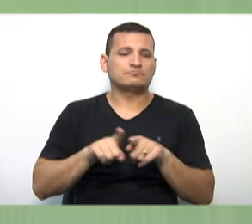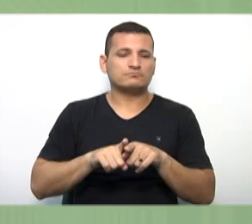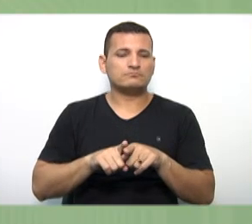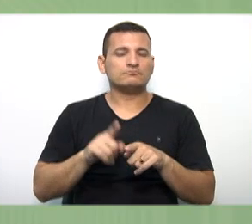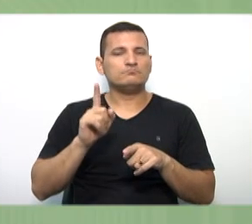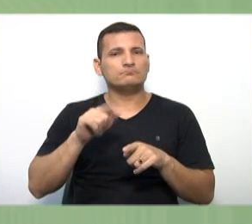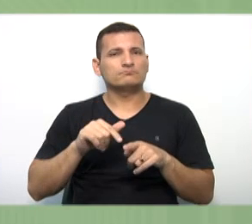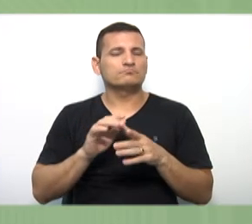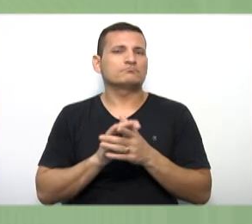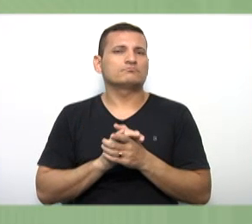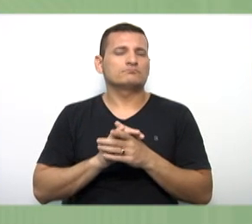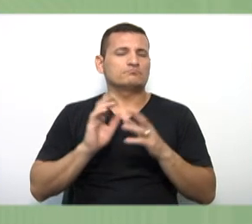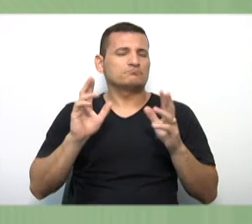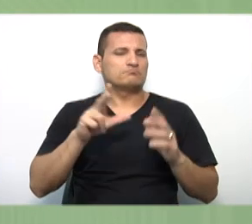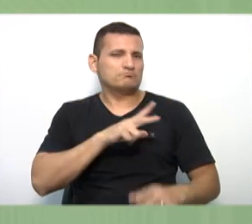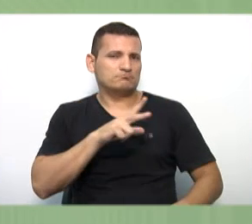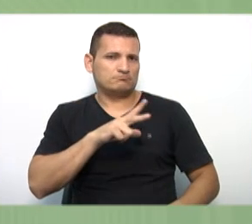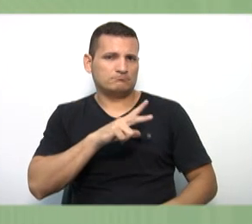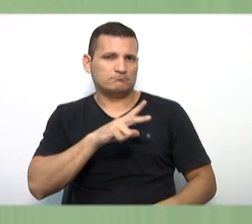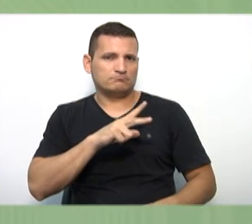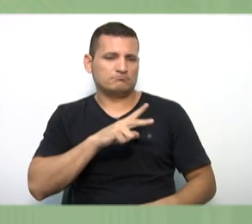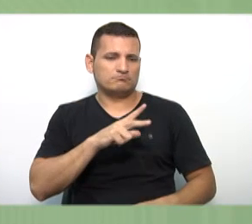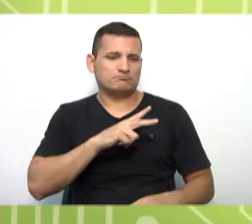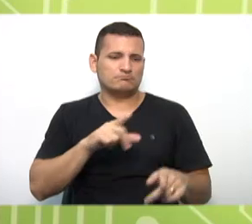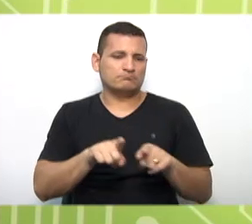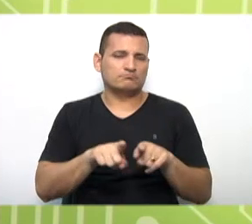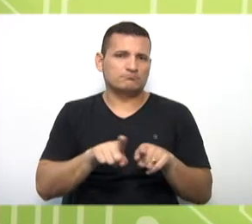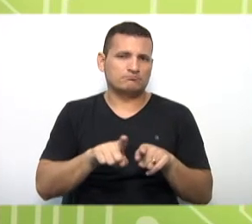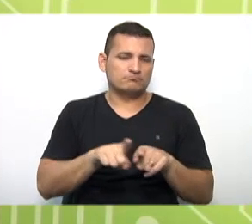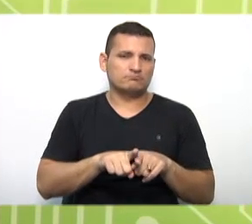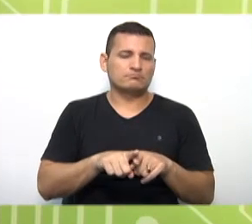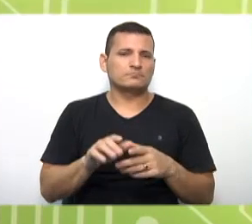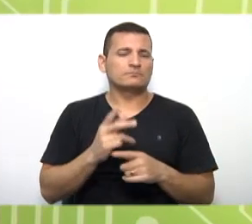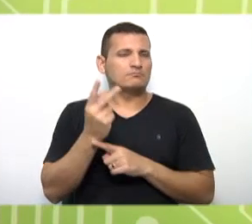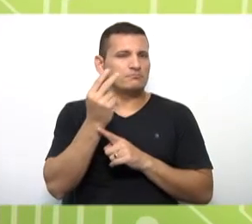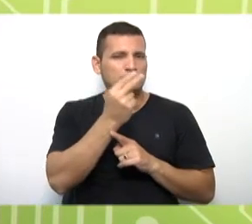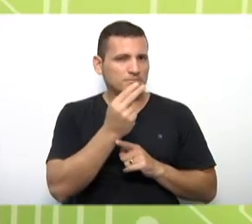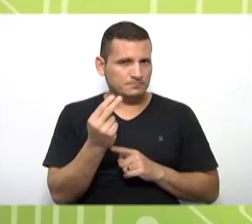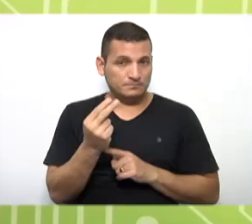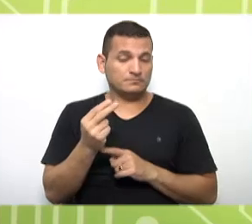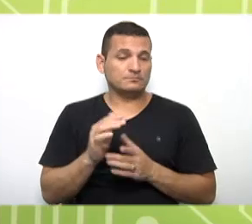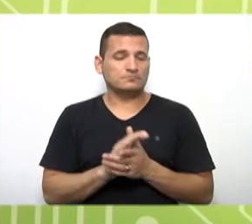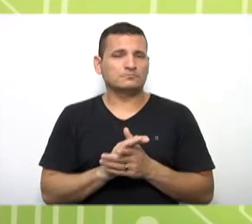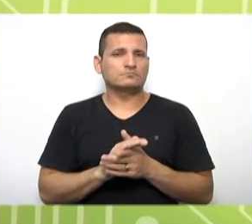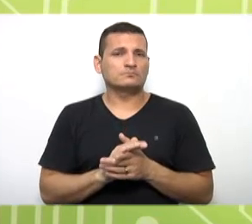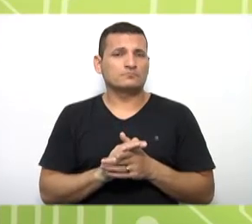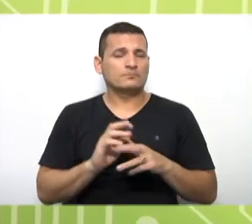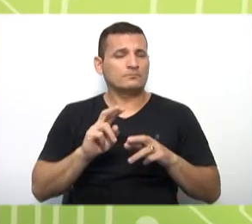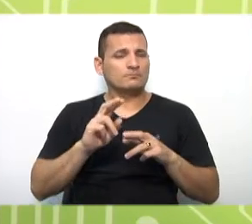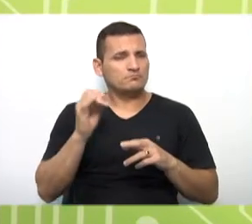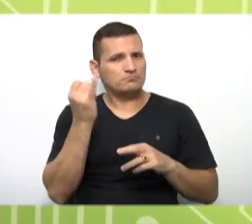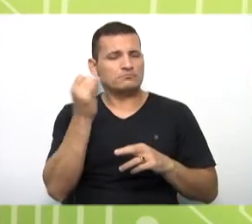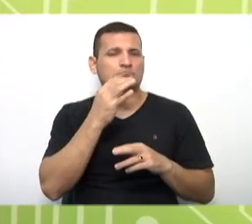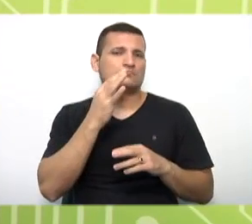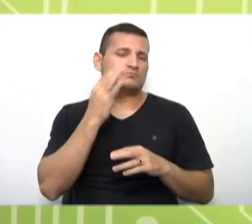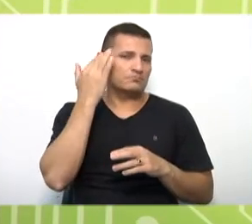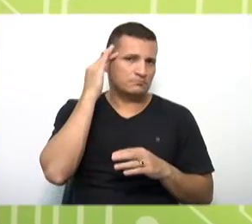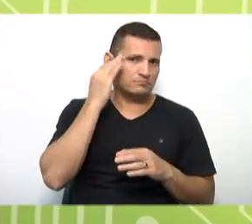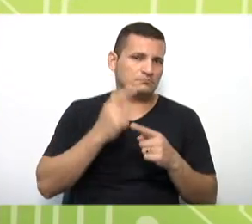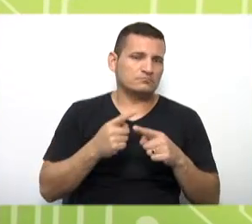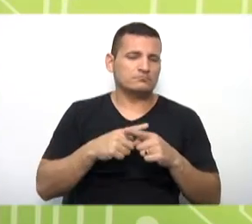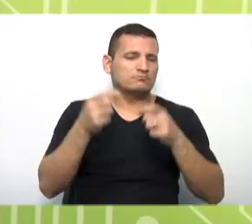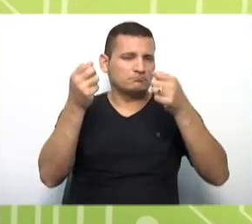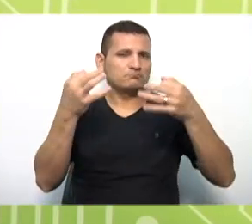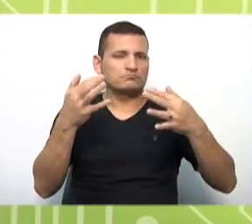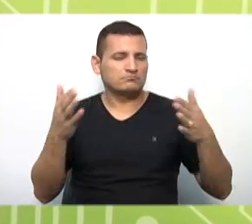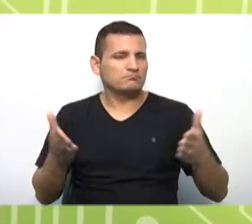pessoal, a autorrealização. Então é muito importante a gente compreender isso, porque nós estamos falando de motivação e relações humanas, porque às